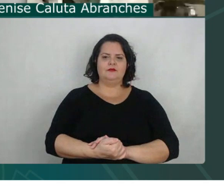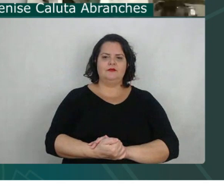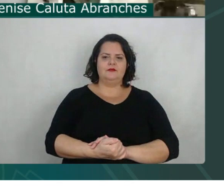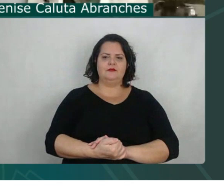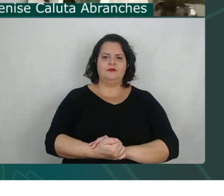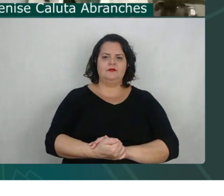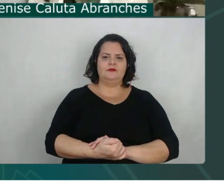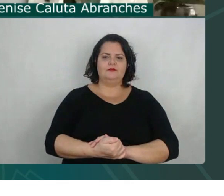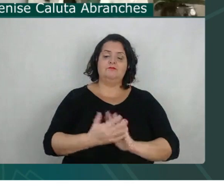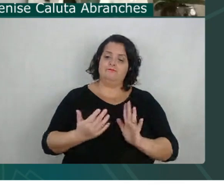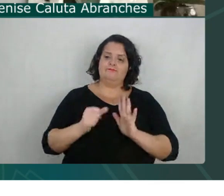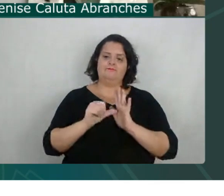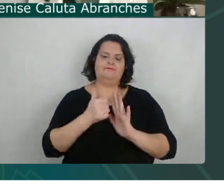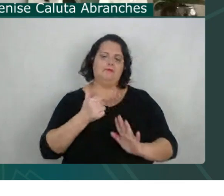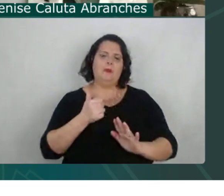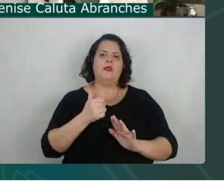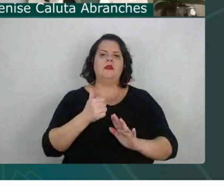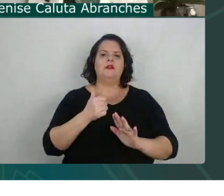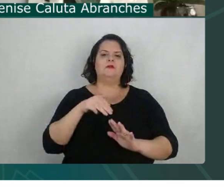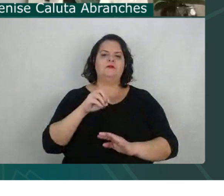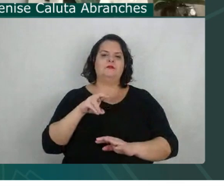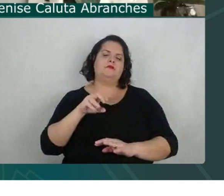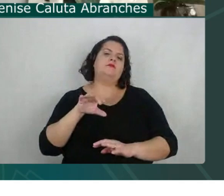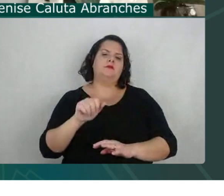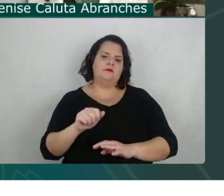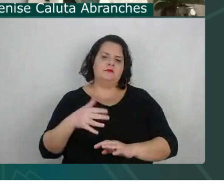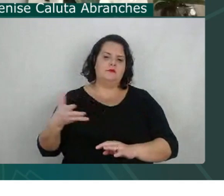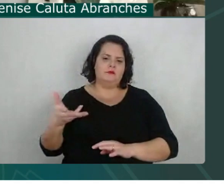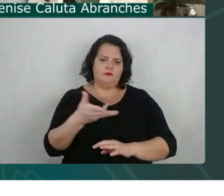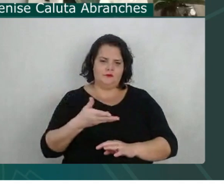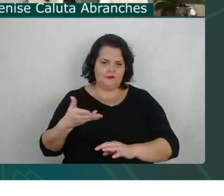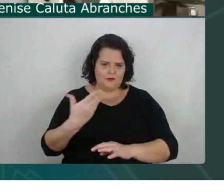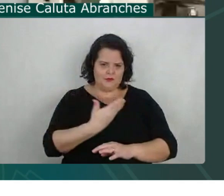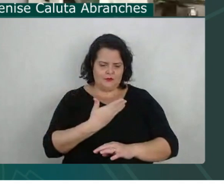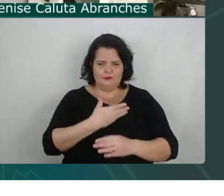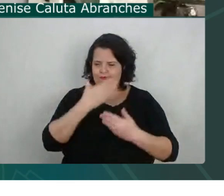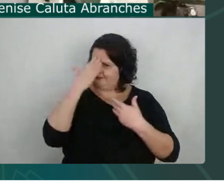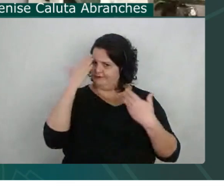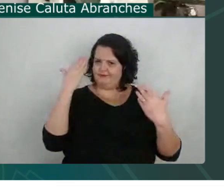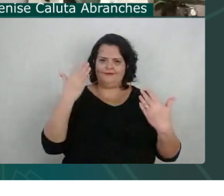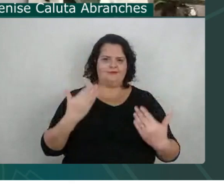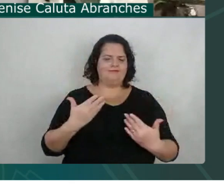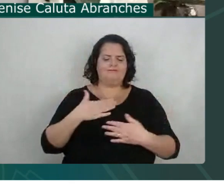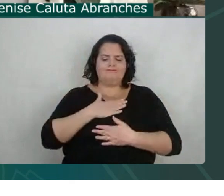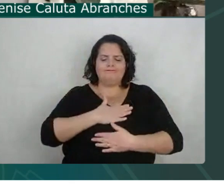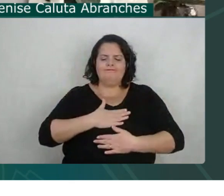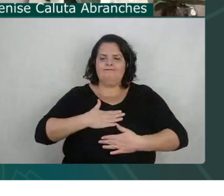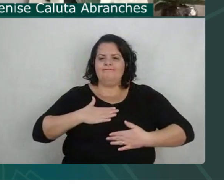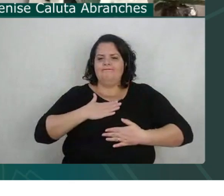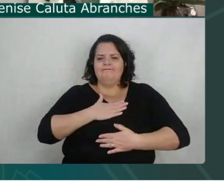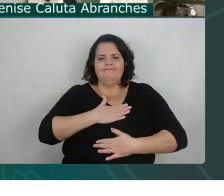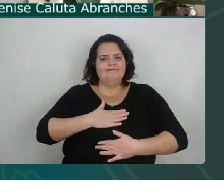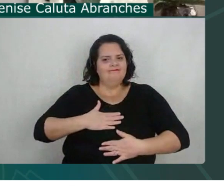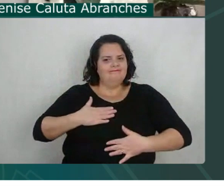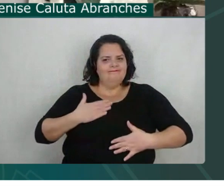Bom, primeiro, Mônica, todos os colegas, muito obrigada, né? Foi um prazer participar desta mesa,